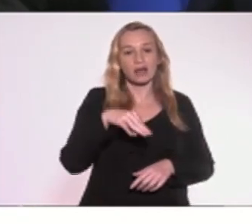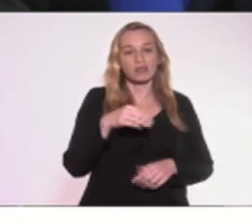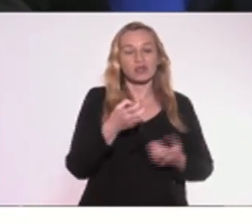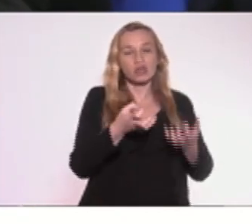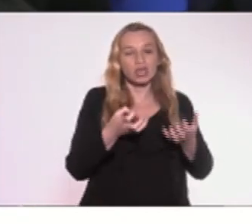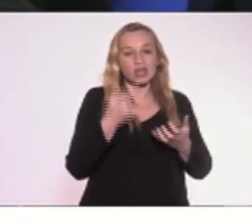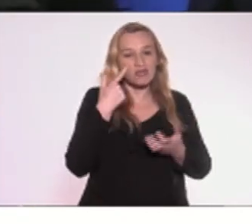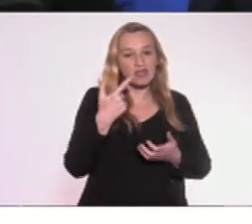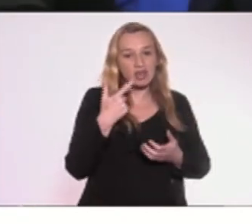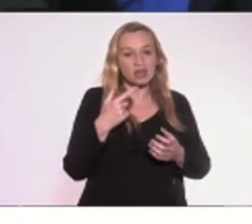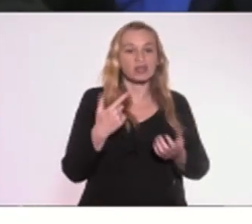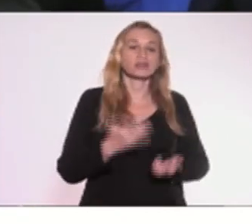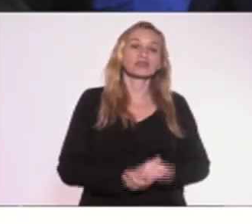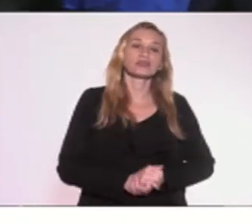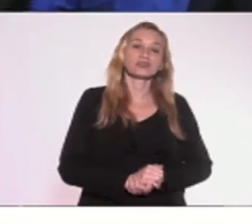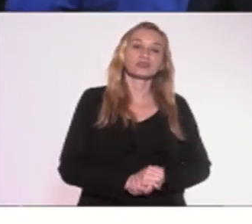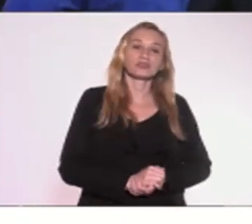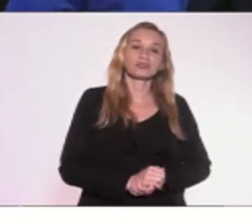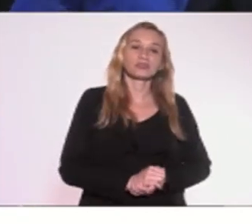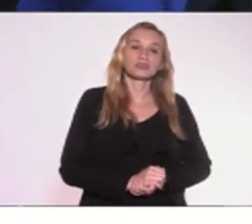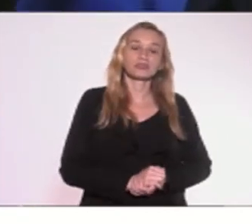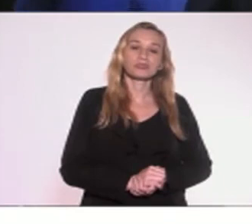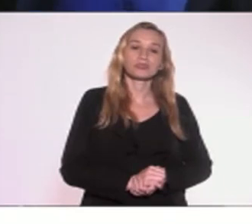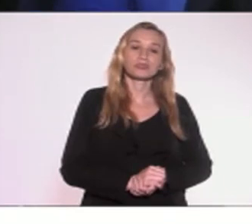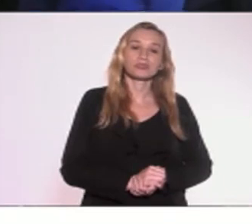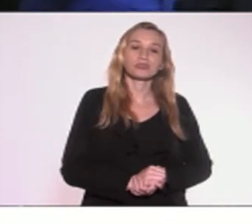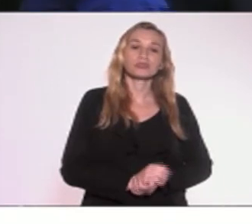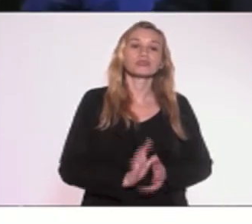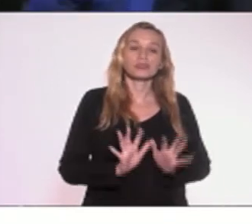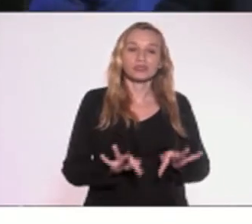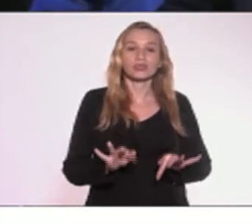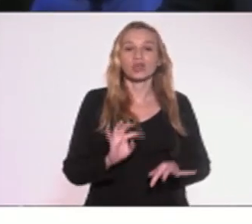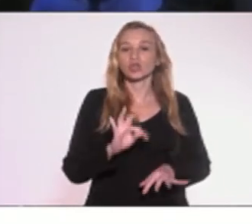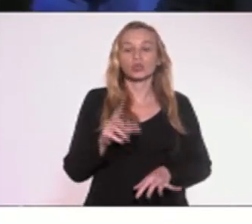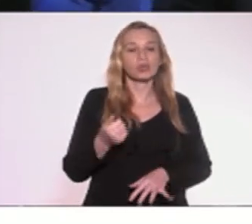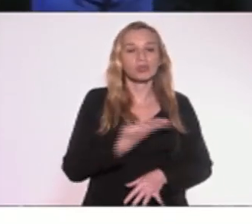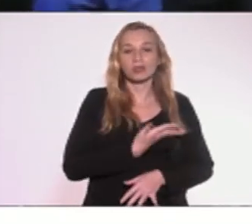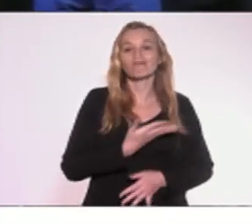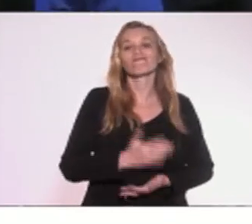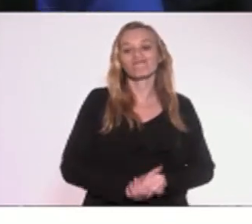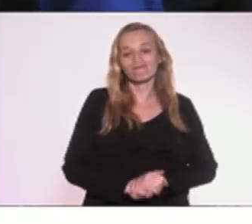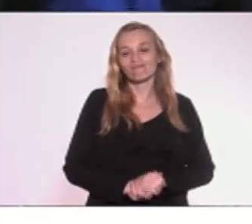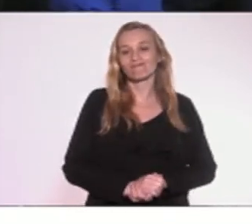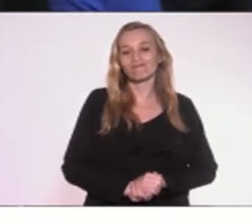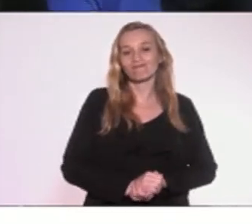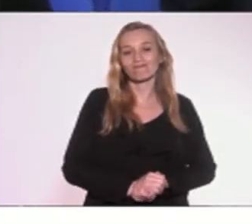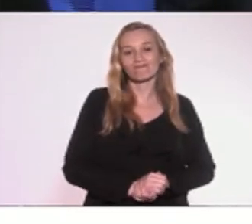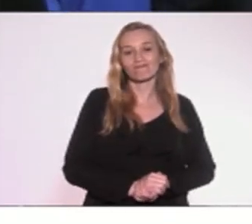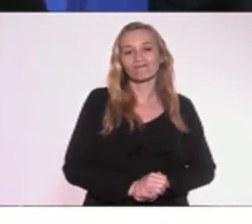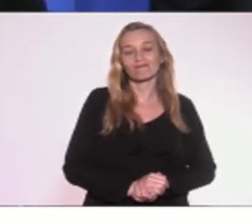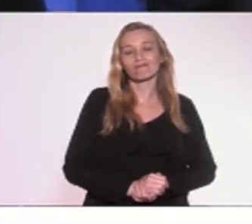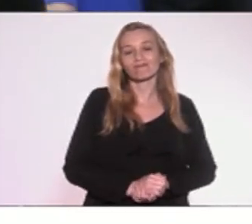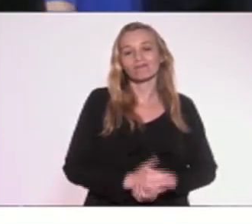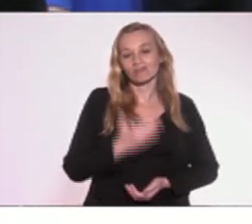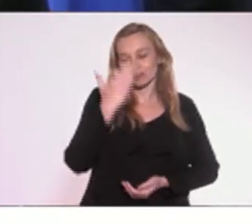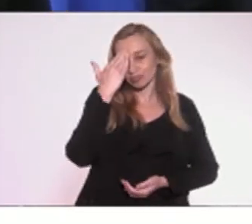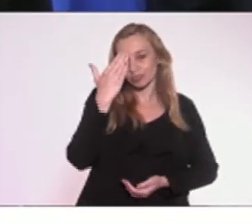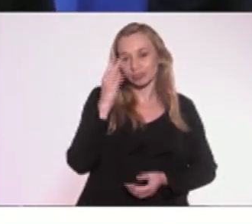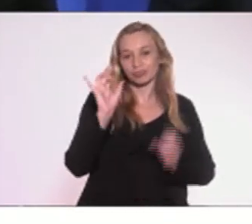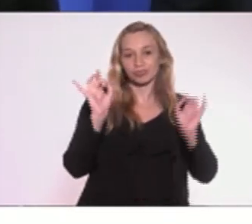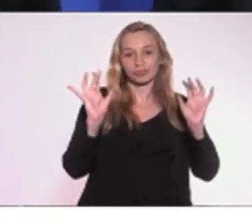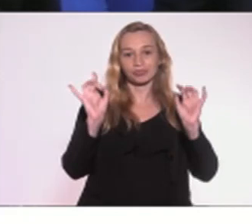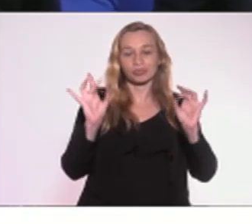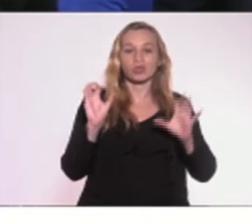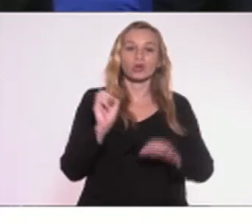briga, entendeu? Mas no final é tudo amigo, né? Queria fazer um agradecimento especial ao